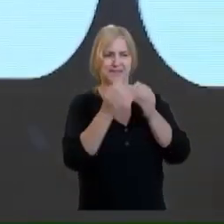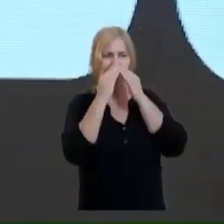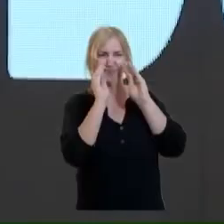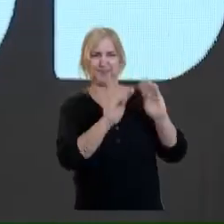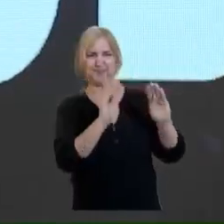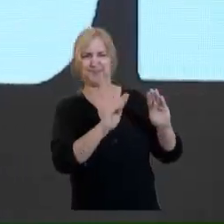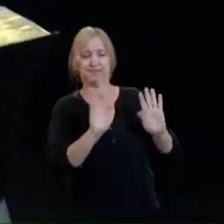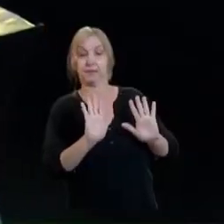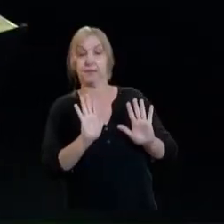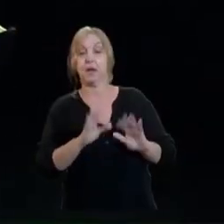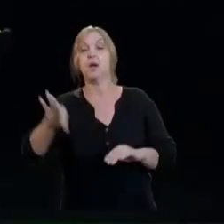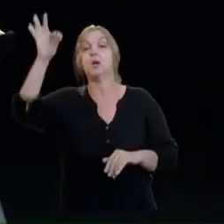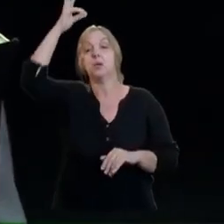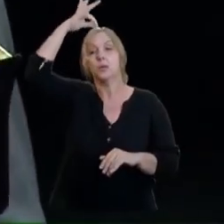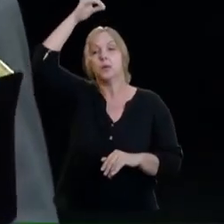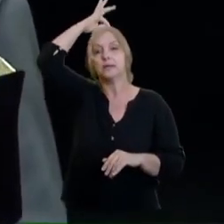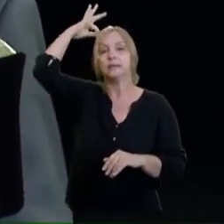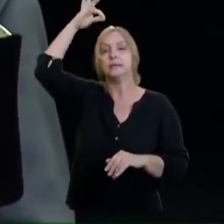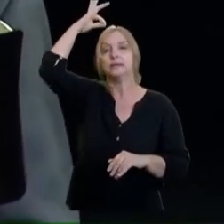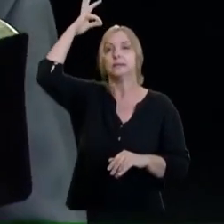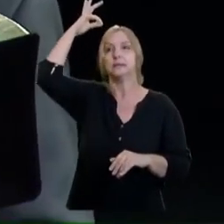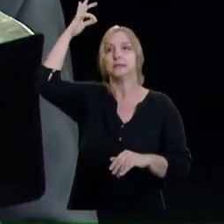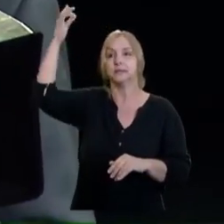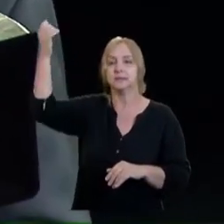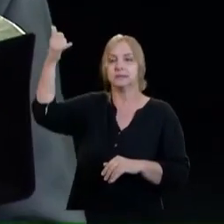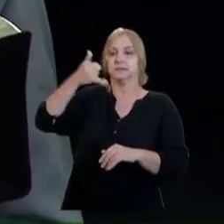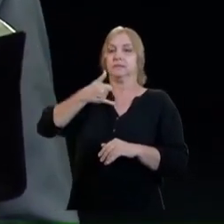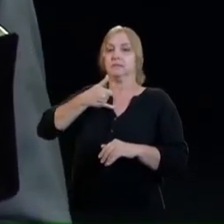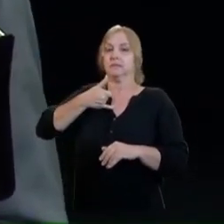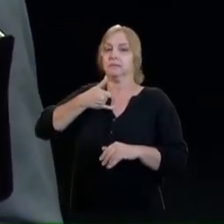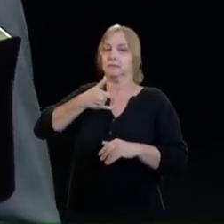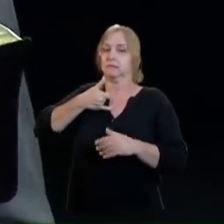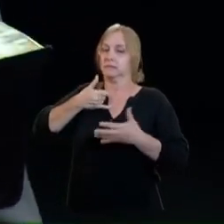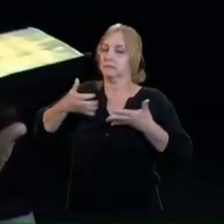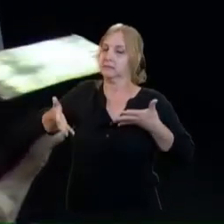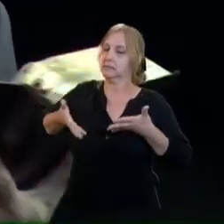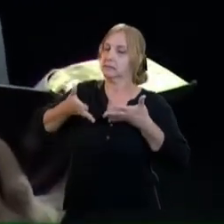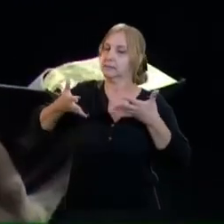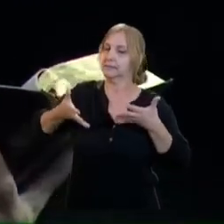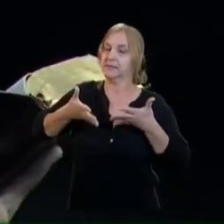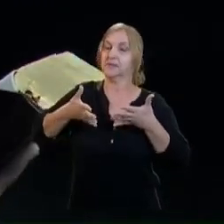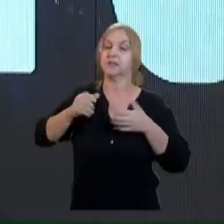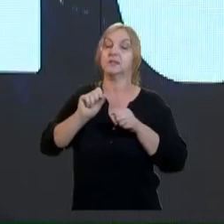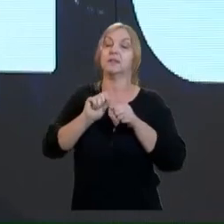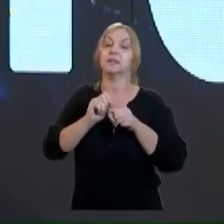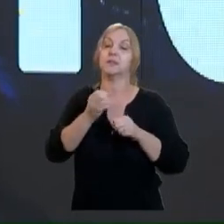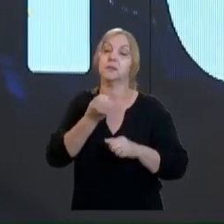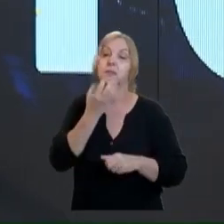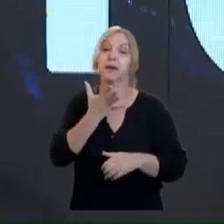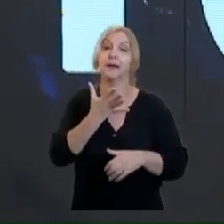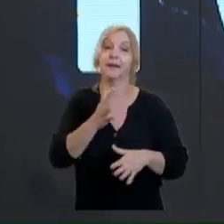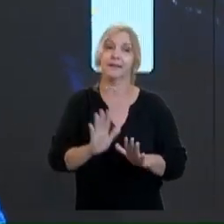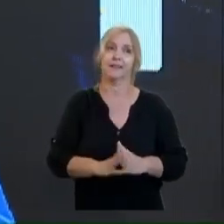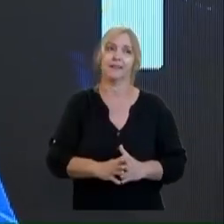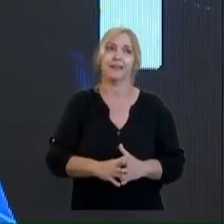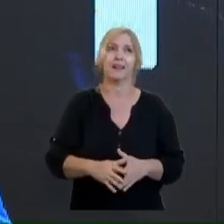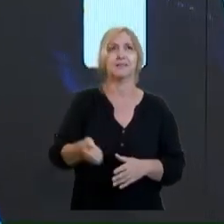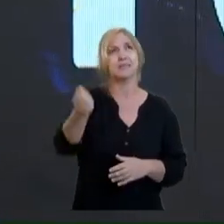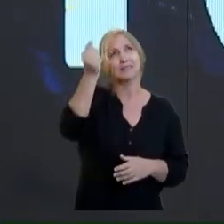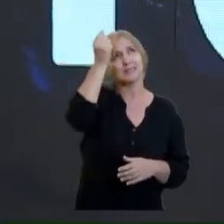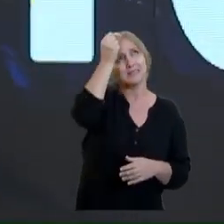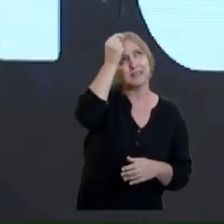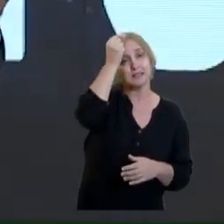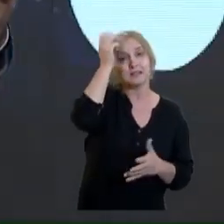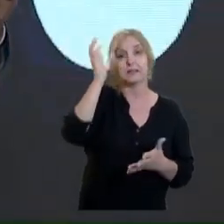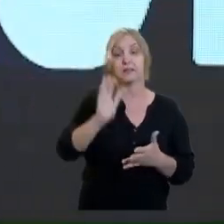o Espírito Santo vai mover em você. Não é uma questão de ter remorso, mas porque